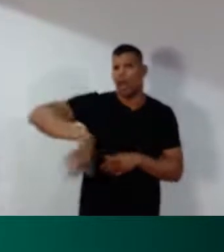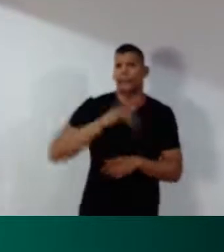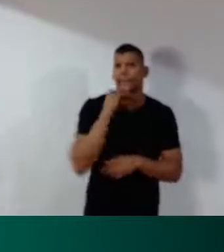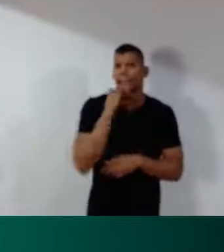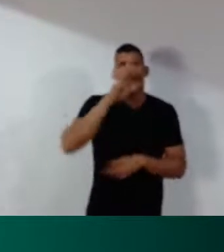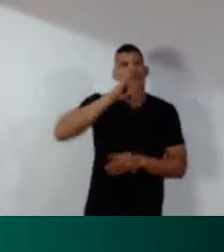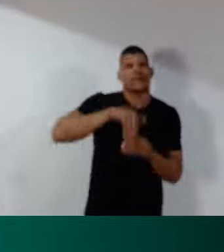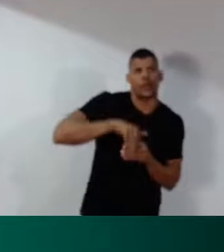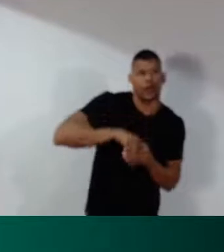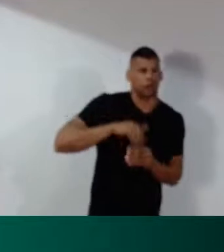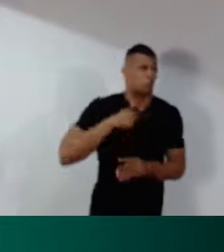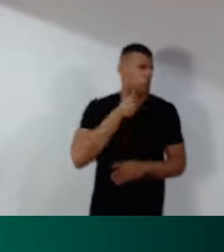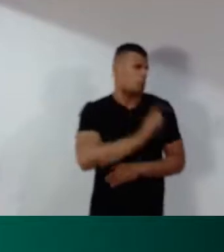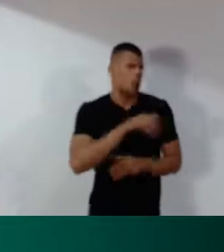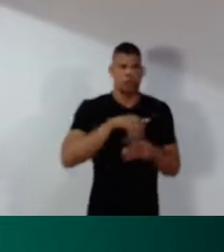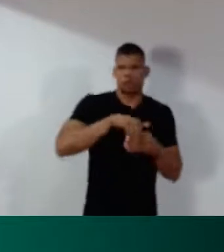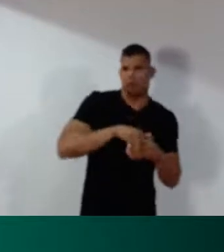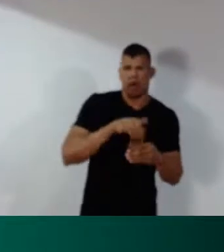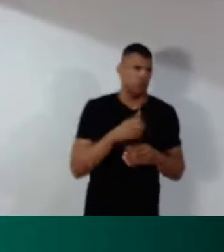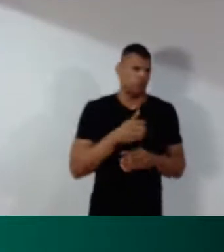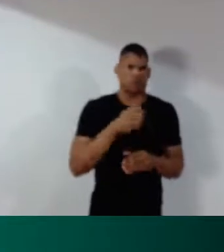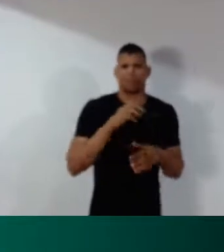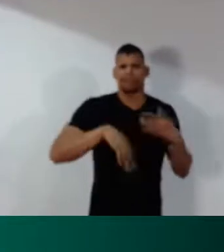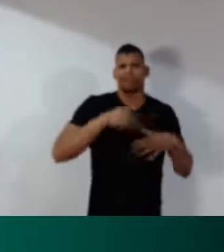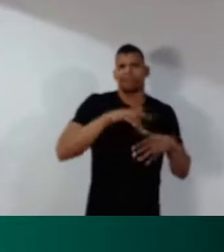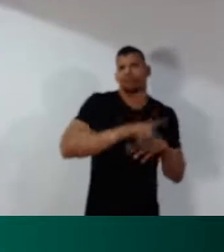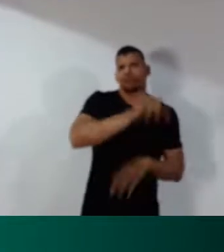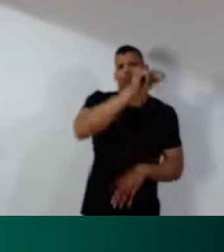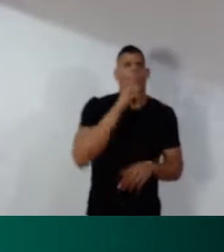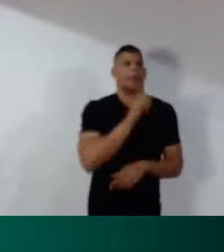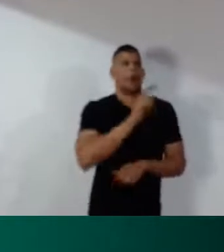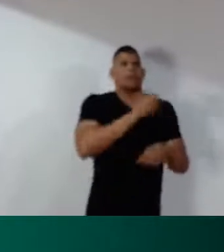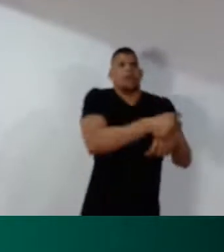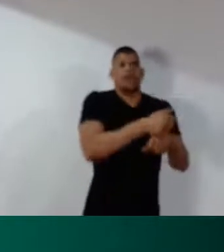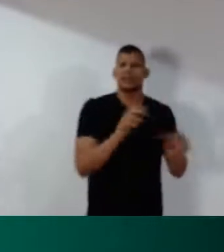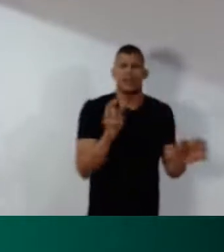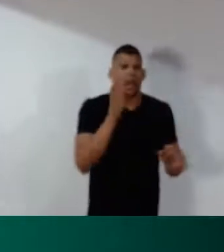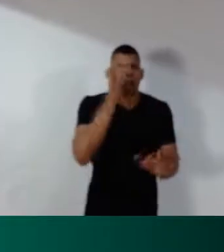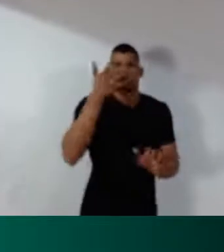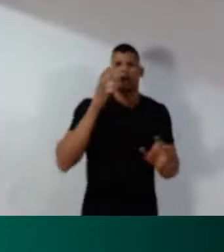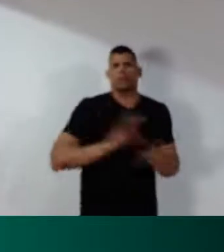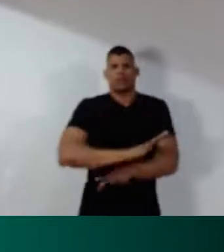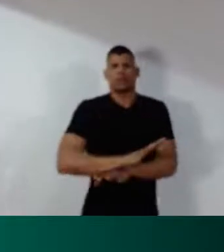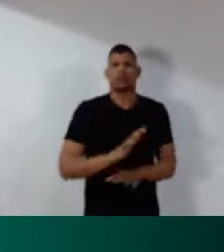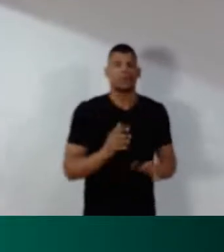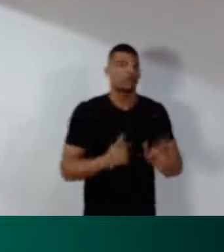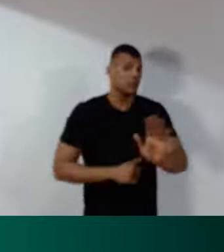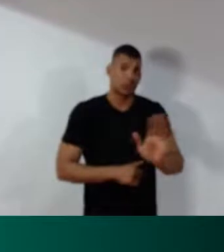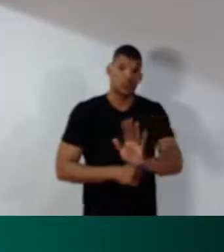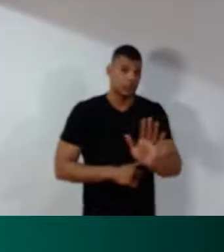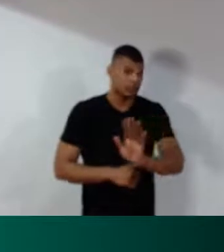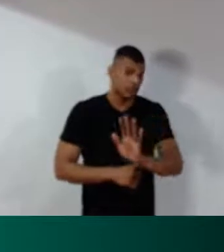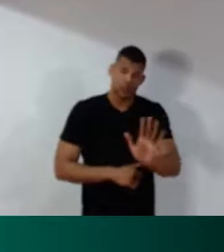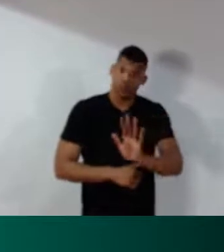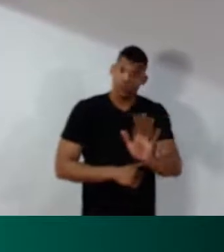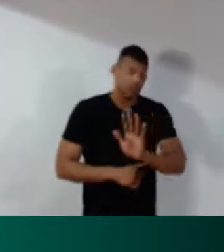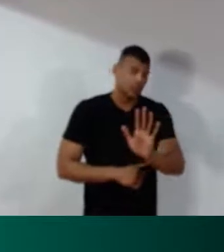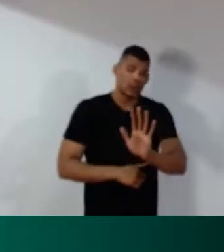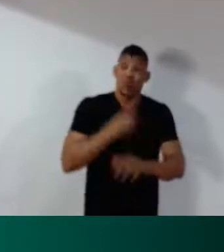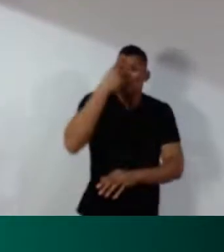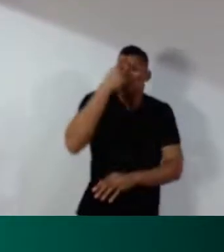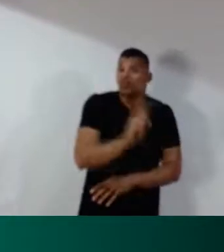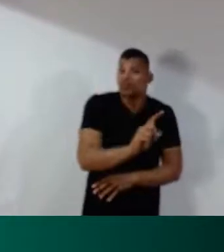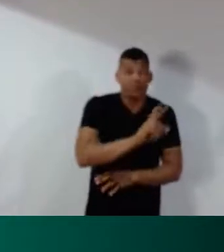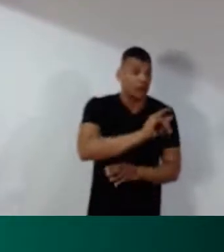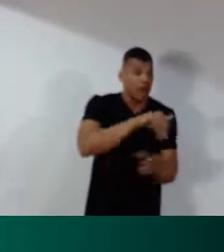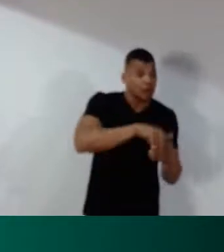pensar que a eleição vai vir a gente vai lá votar e vai estar tudo certo isso aí é um dia vai lá resolve No